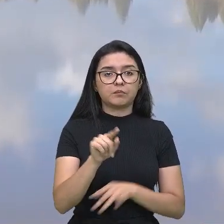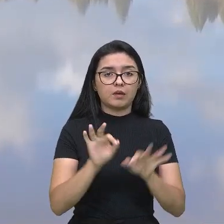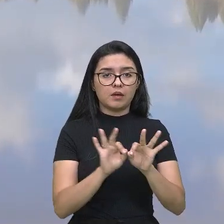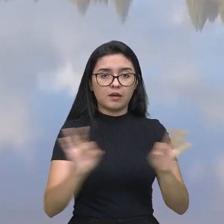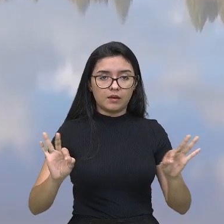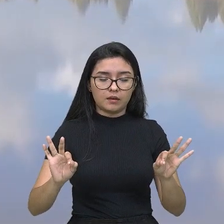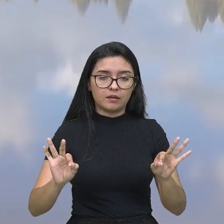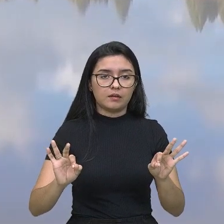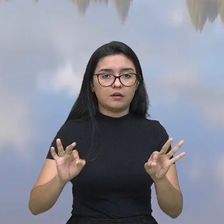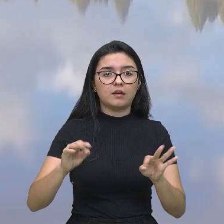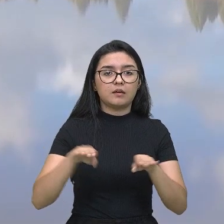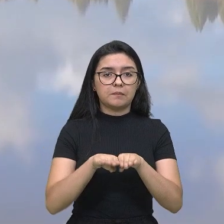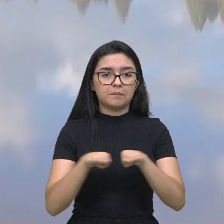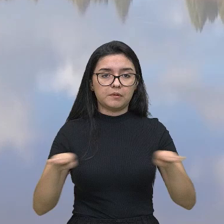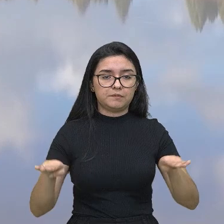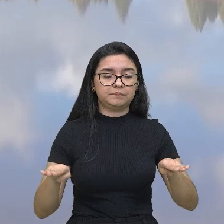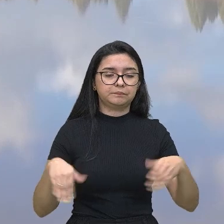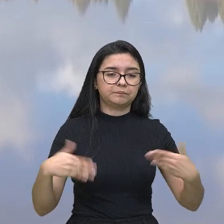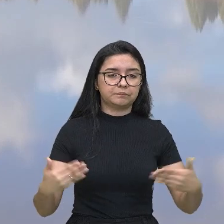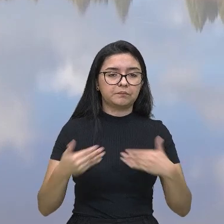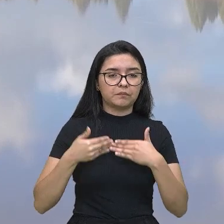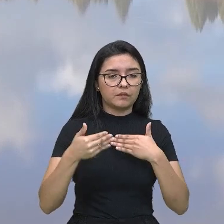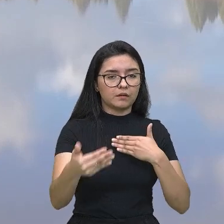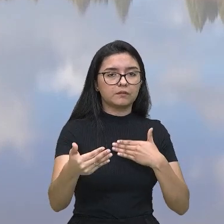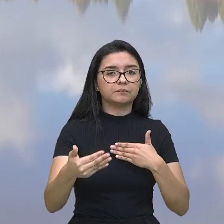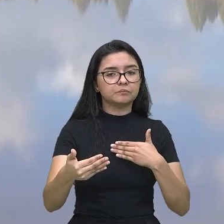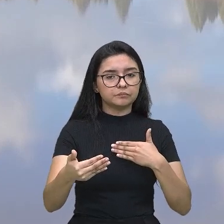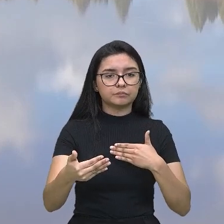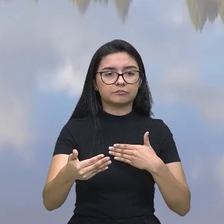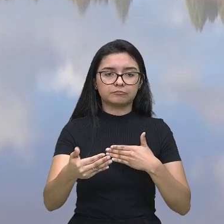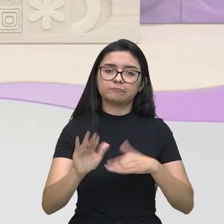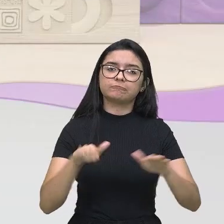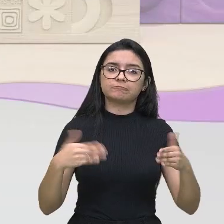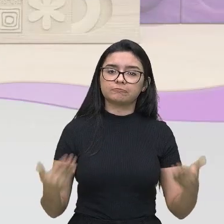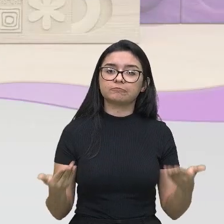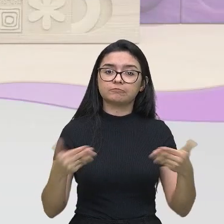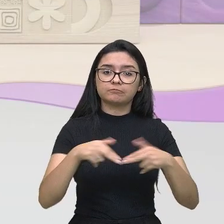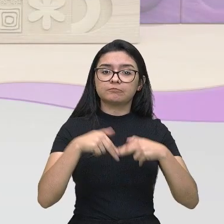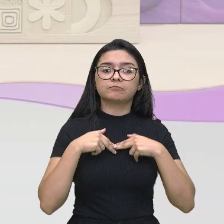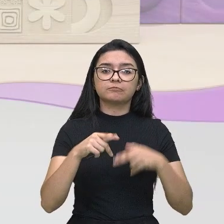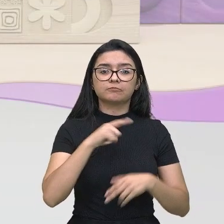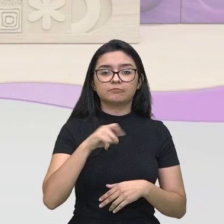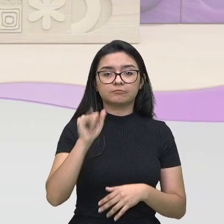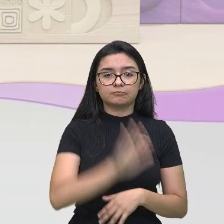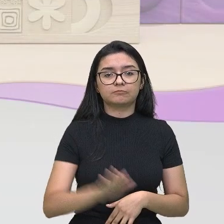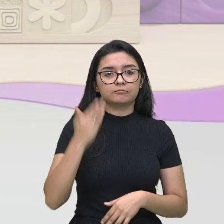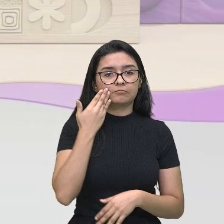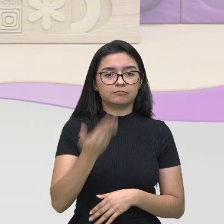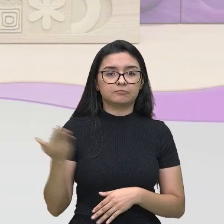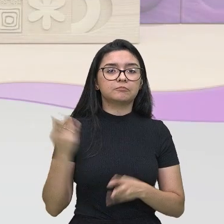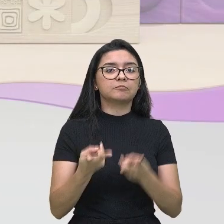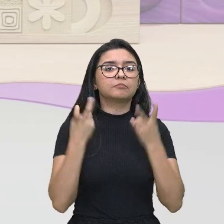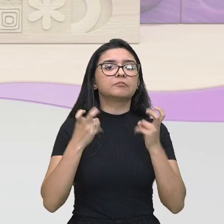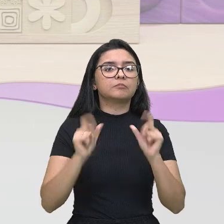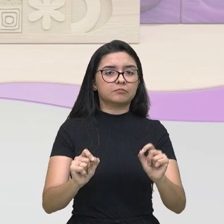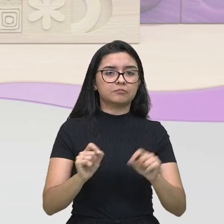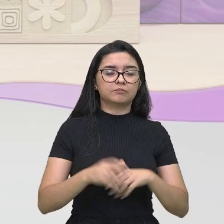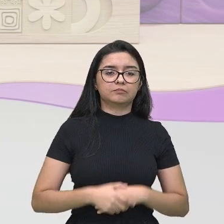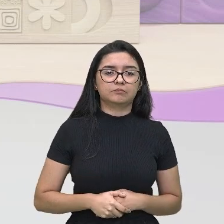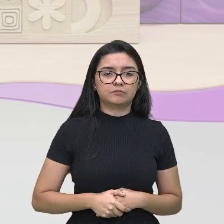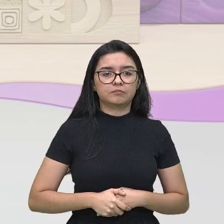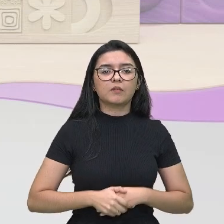e plano. Vamos avançar aqui, né? Porque eu tenho aqui ao meu lado, aqui, ó, observe, eu tenho aqui um campo